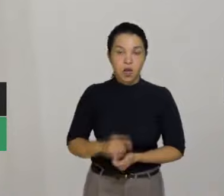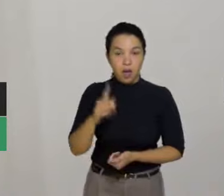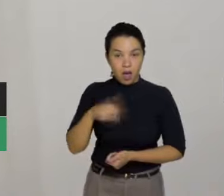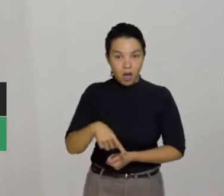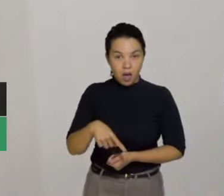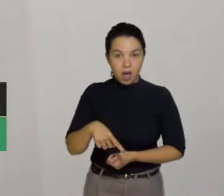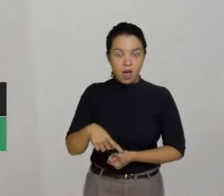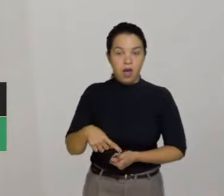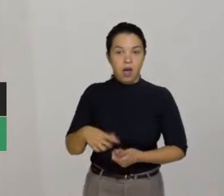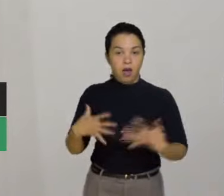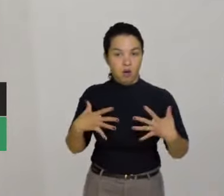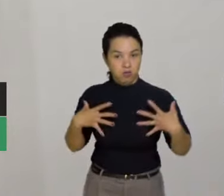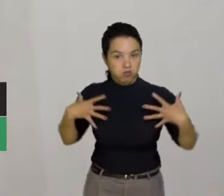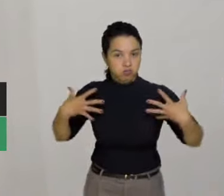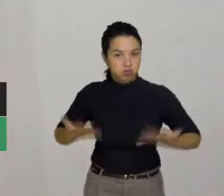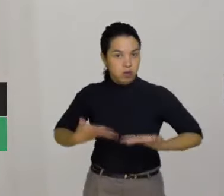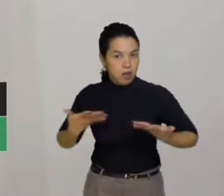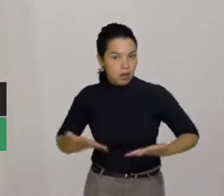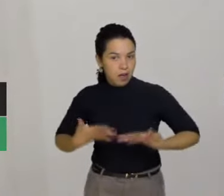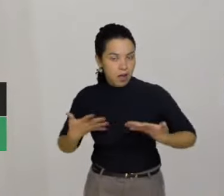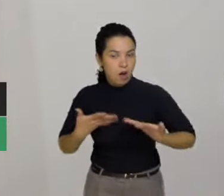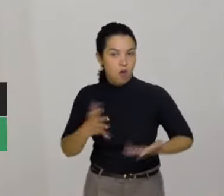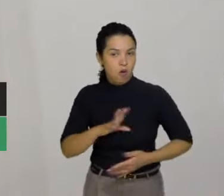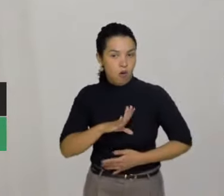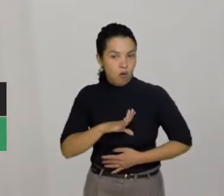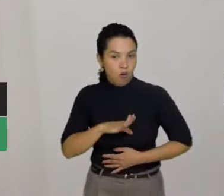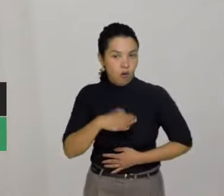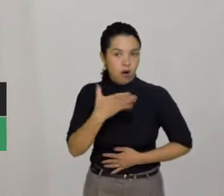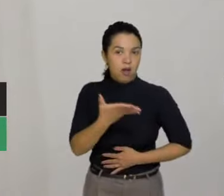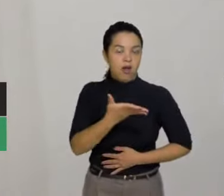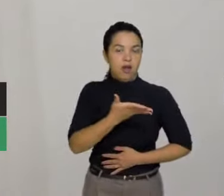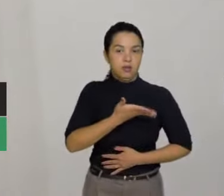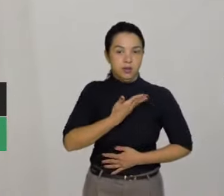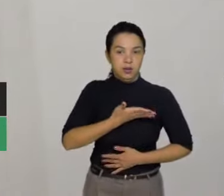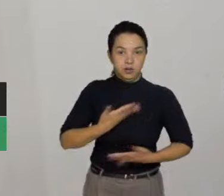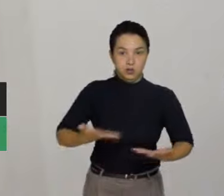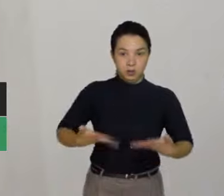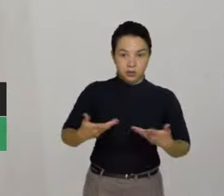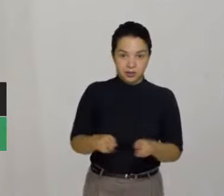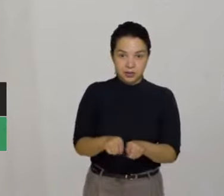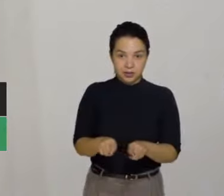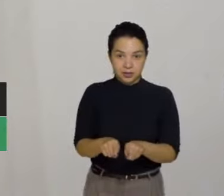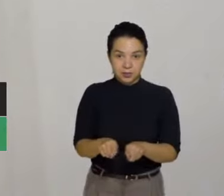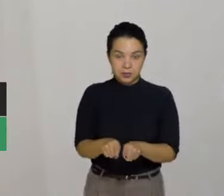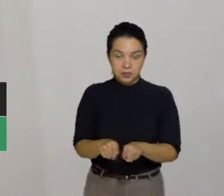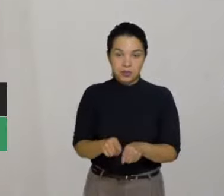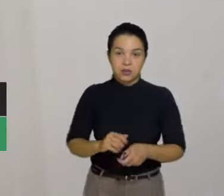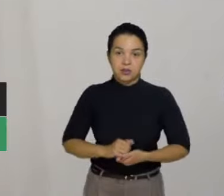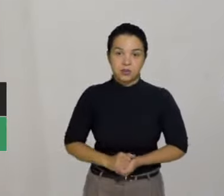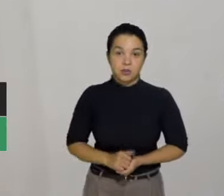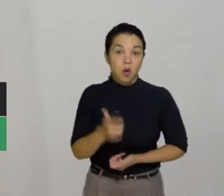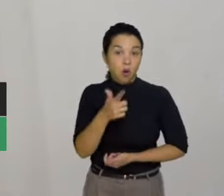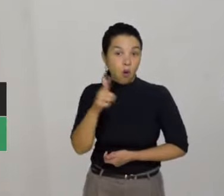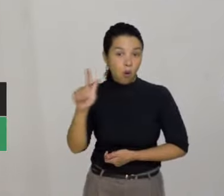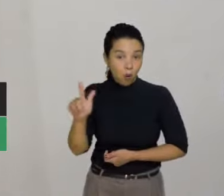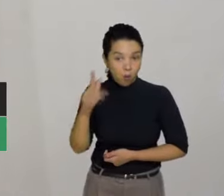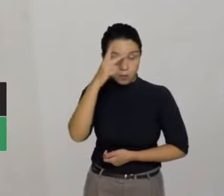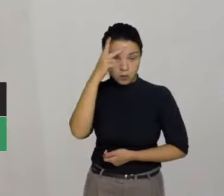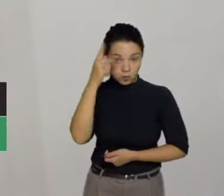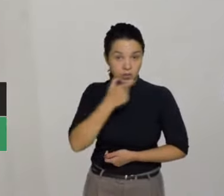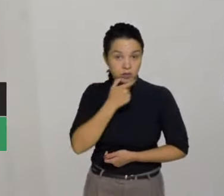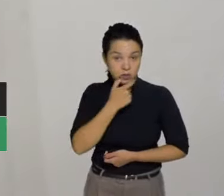robusta, alegres, corajosos, exaltados em suas paixões. Schutel e o inglês Carlos de Maria tinham